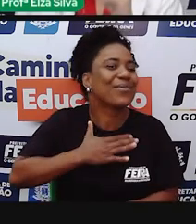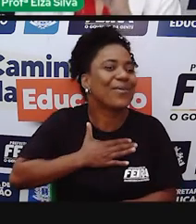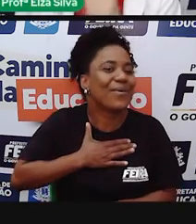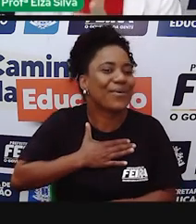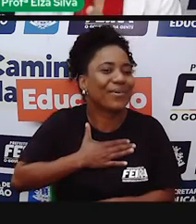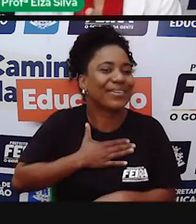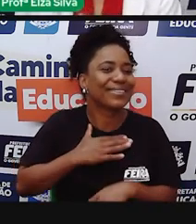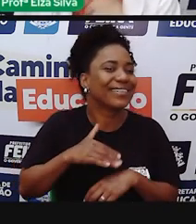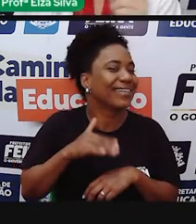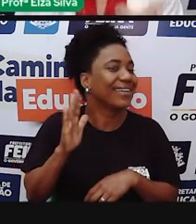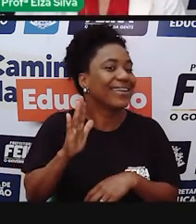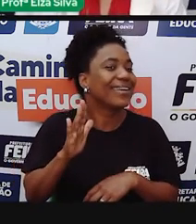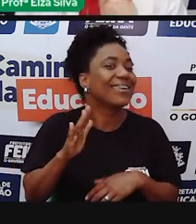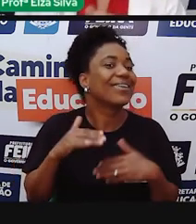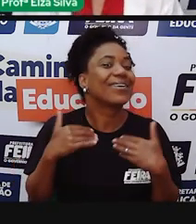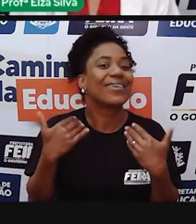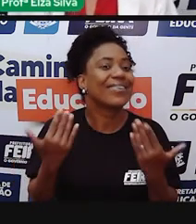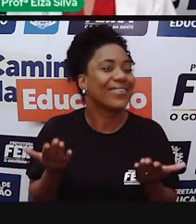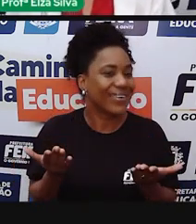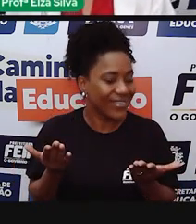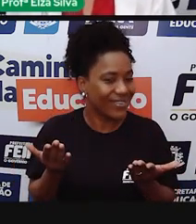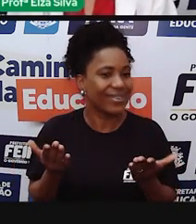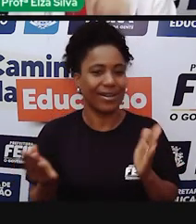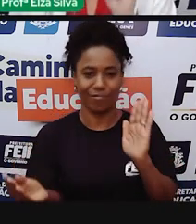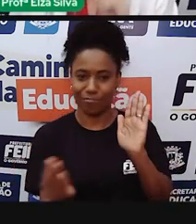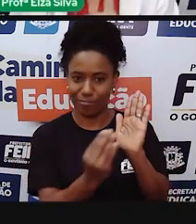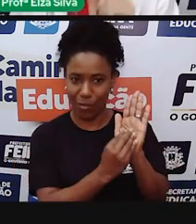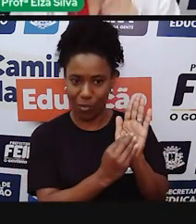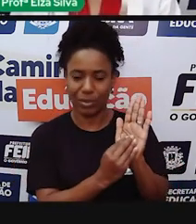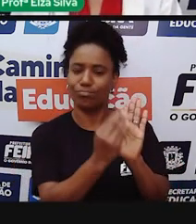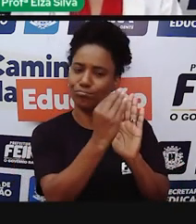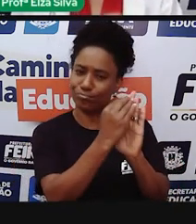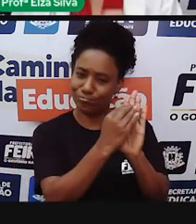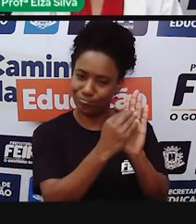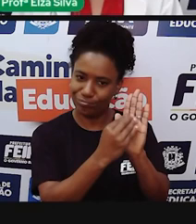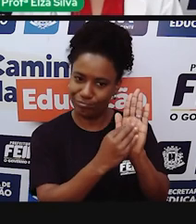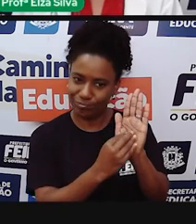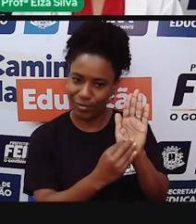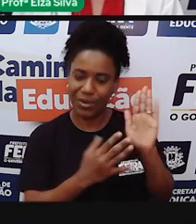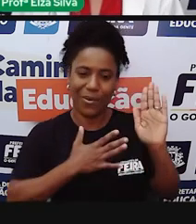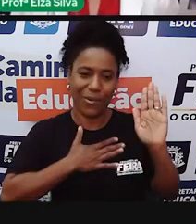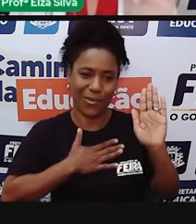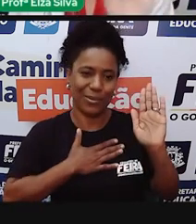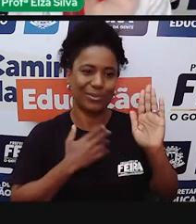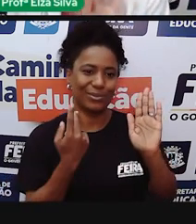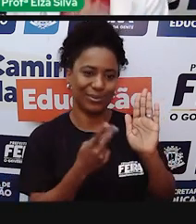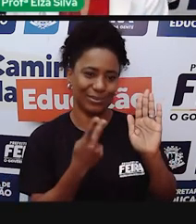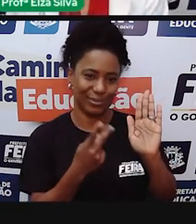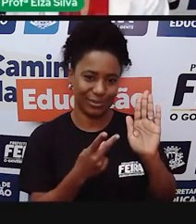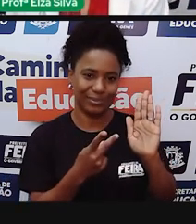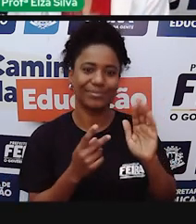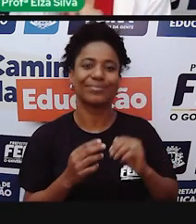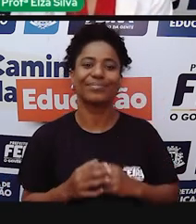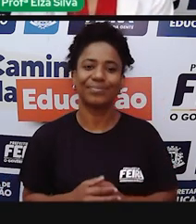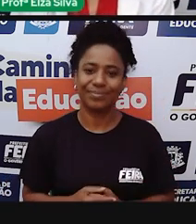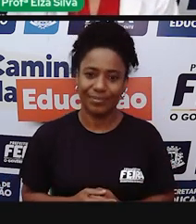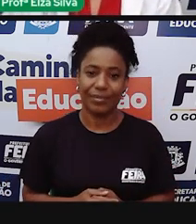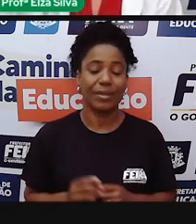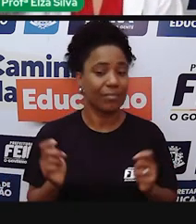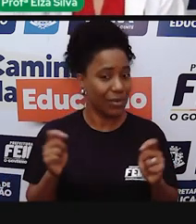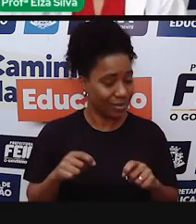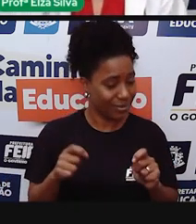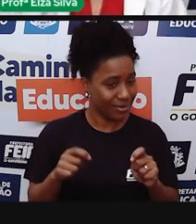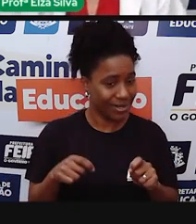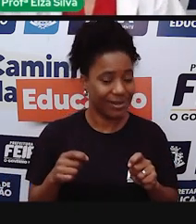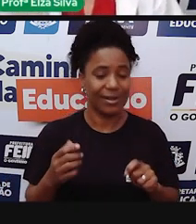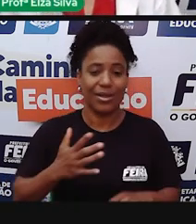colocar aí os seus gostos em relação aos esportes em inglês. Ok, students? I like, eu gosto,